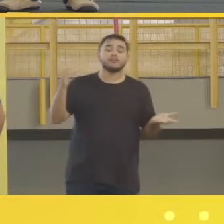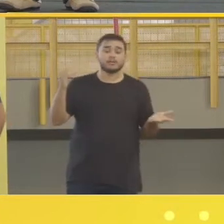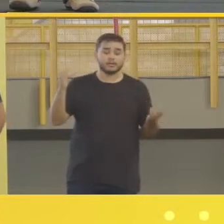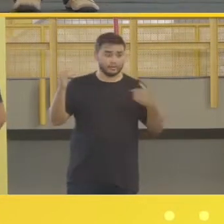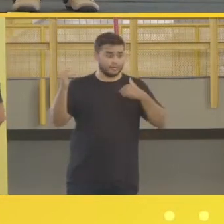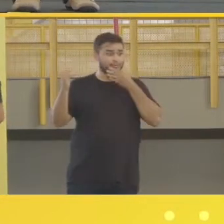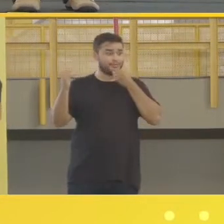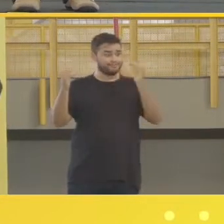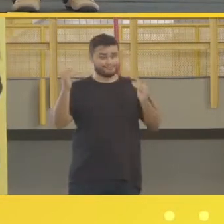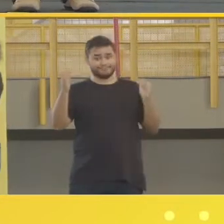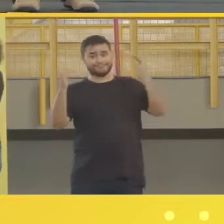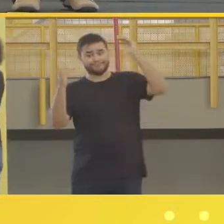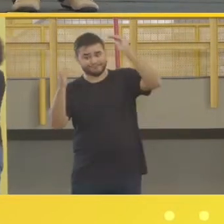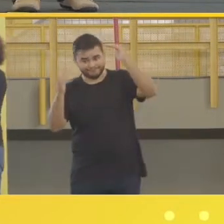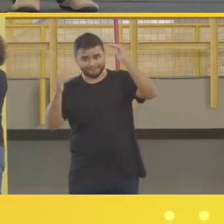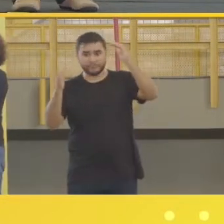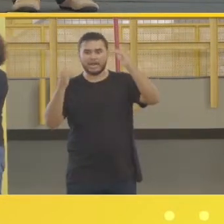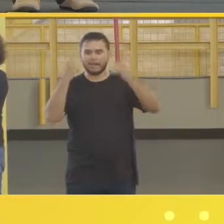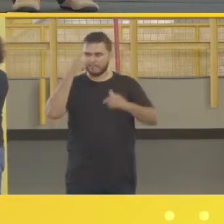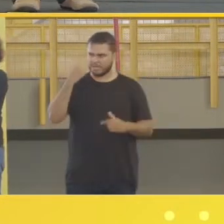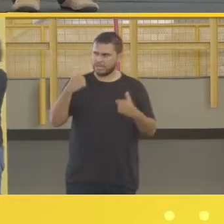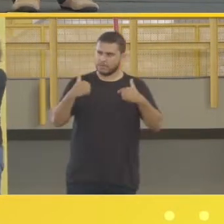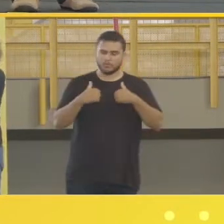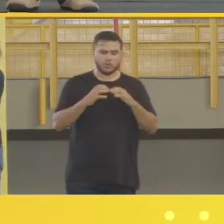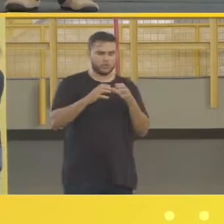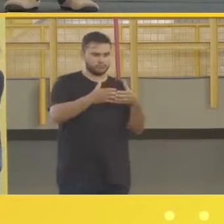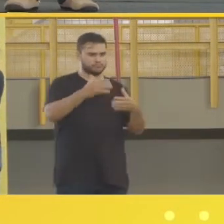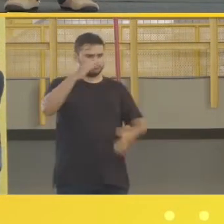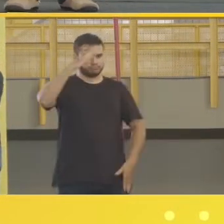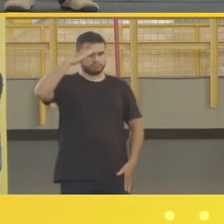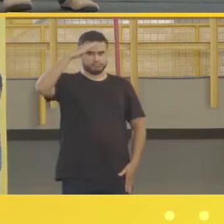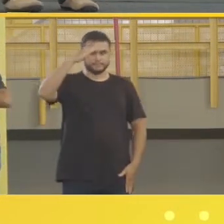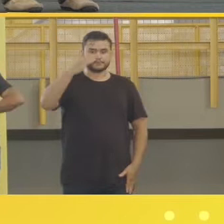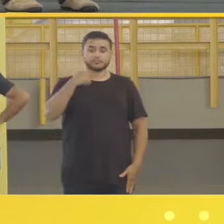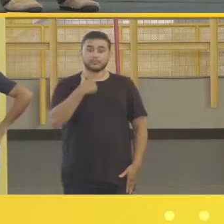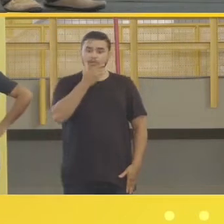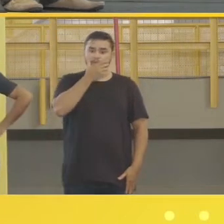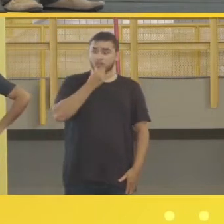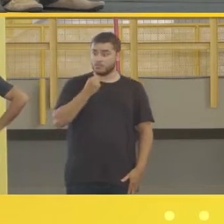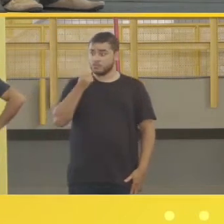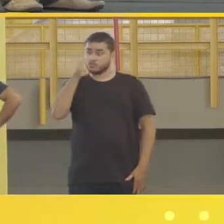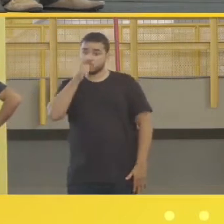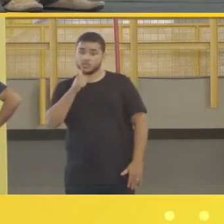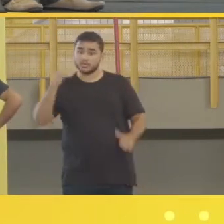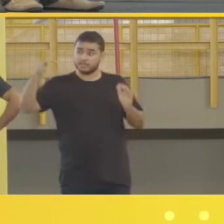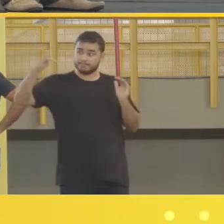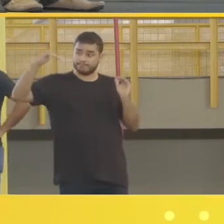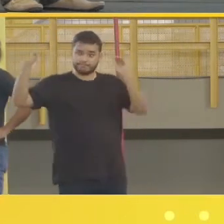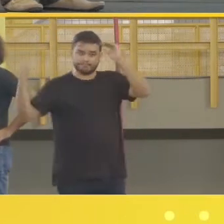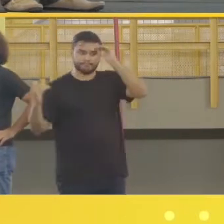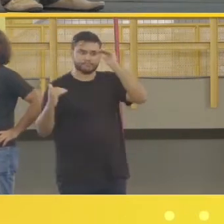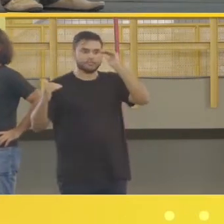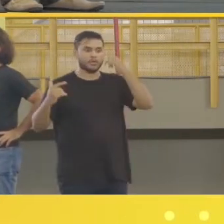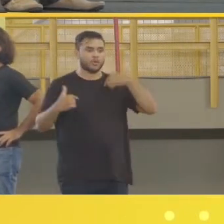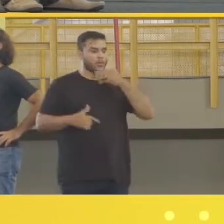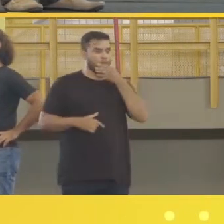Se os homens eram superiores, o que é que existia entre homens e mulheres? Uma